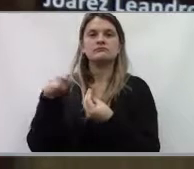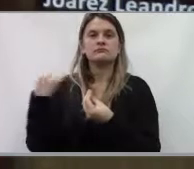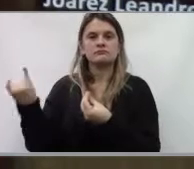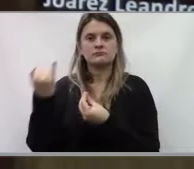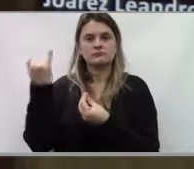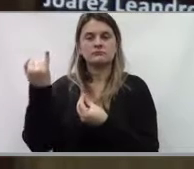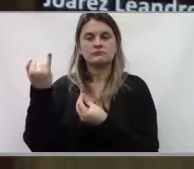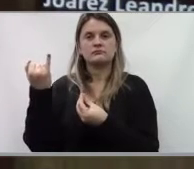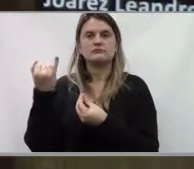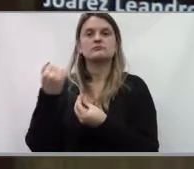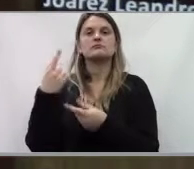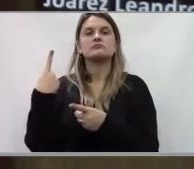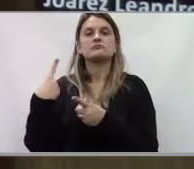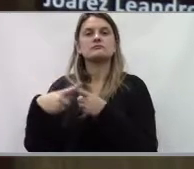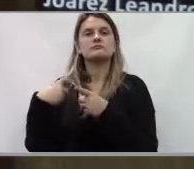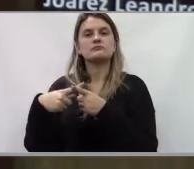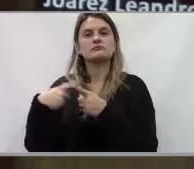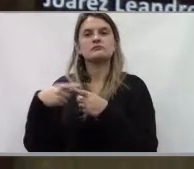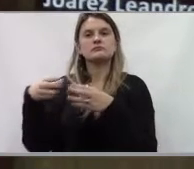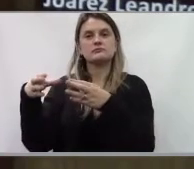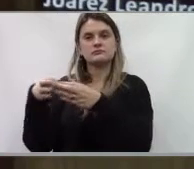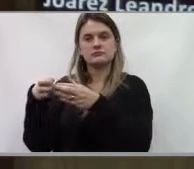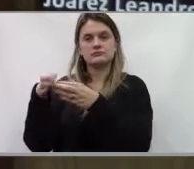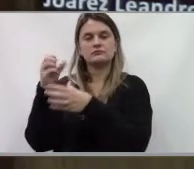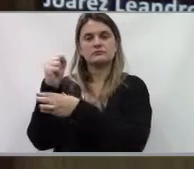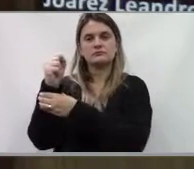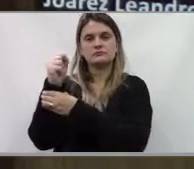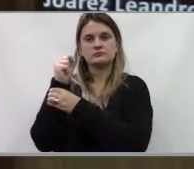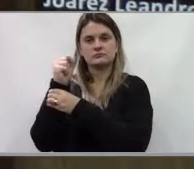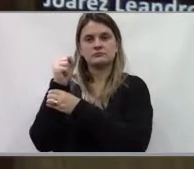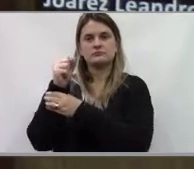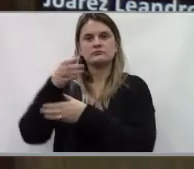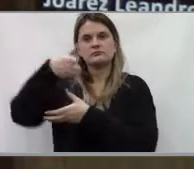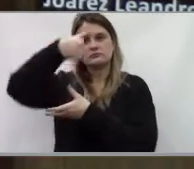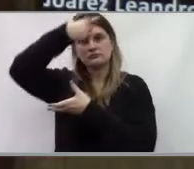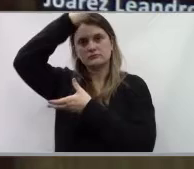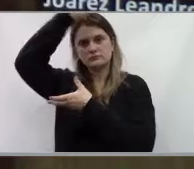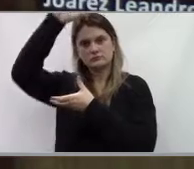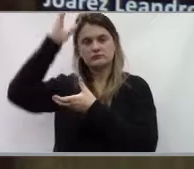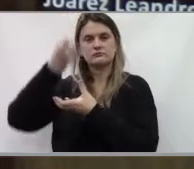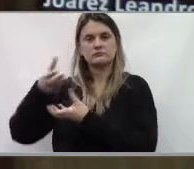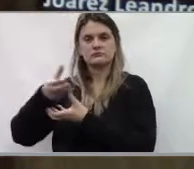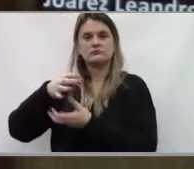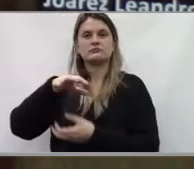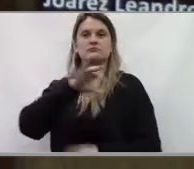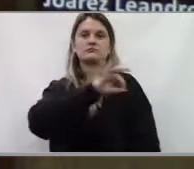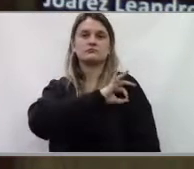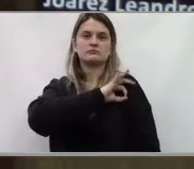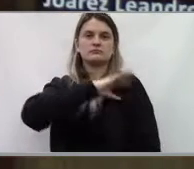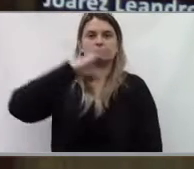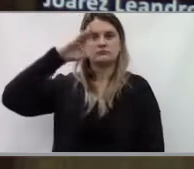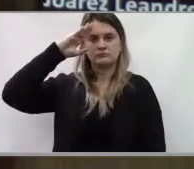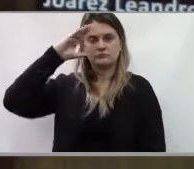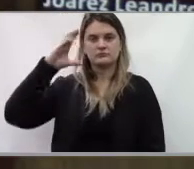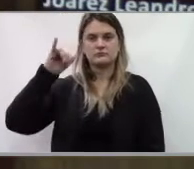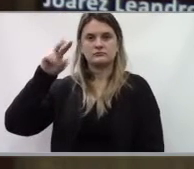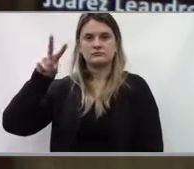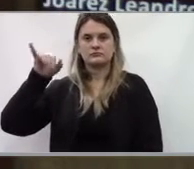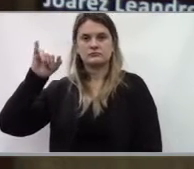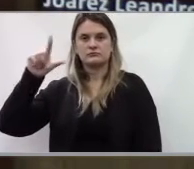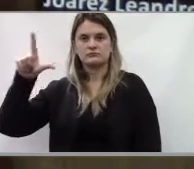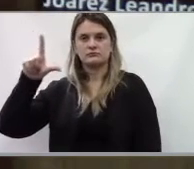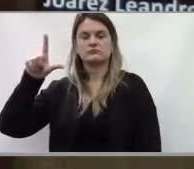a importância do Conselho de Segurança, que, através do Conselho, o bombeiro, a Polícia Militar, a Polícia